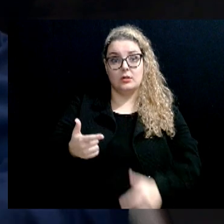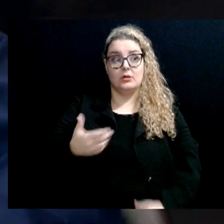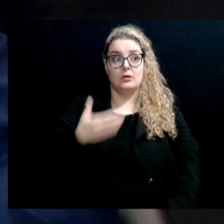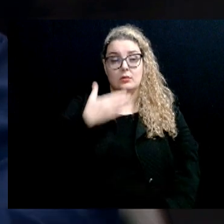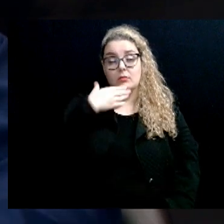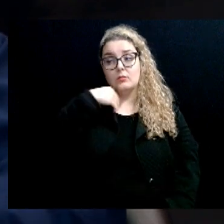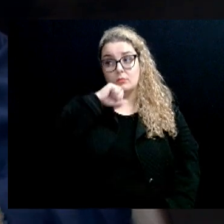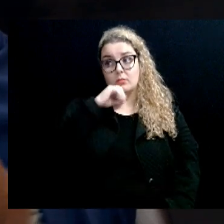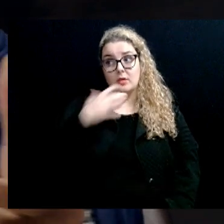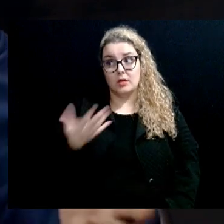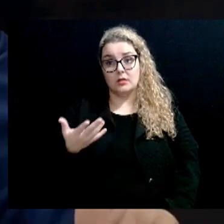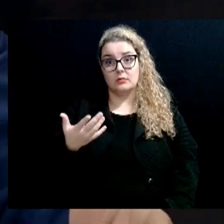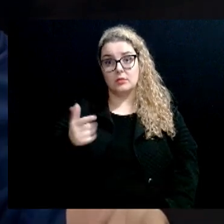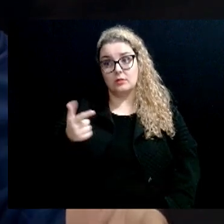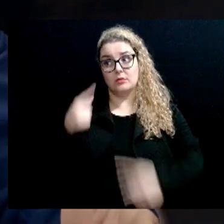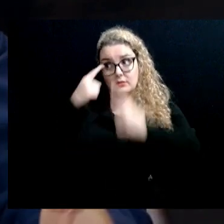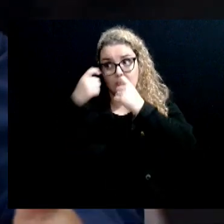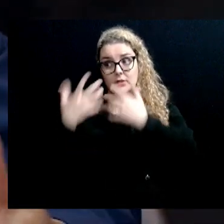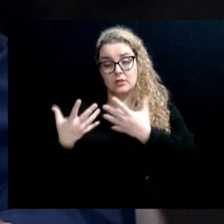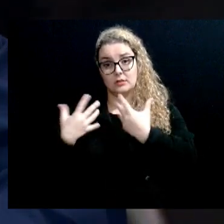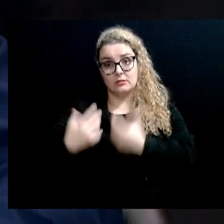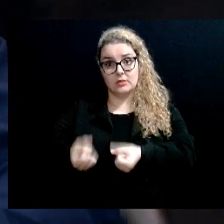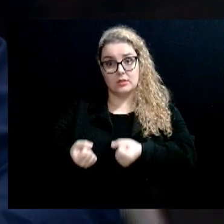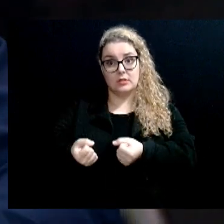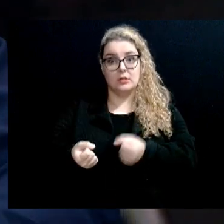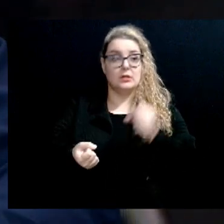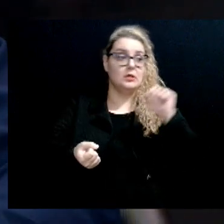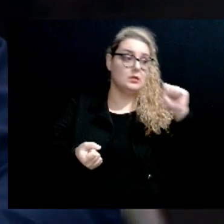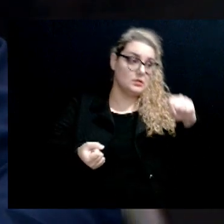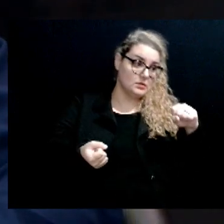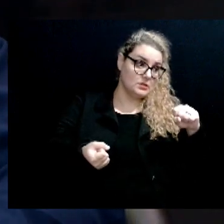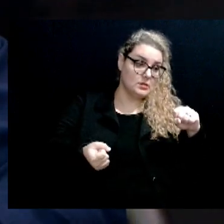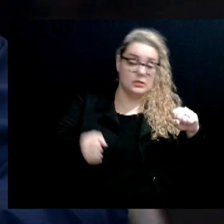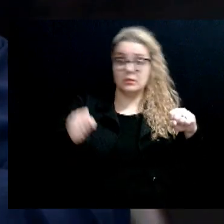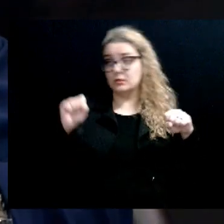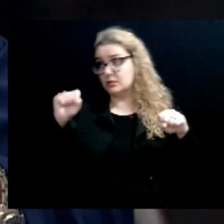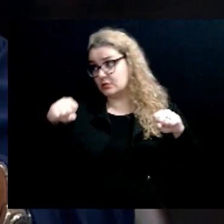ela acaba dizendo sim por um lado, sim pelo